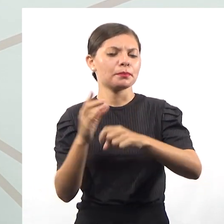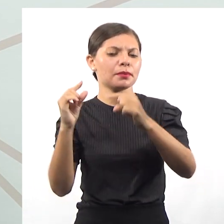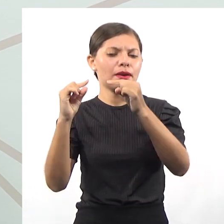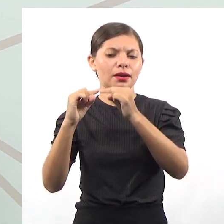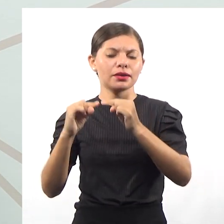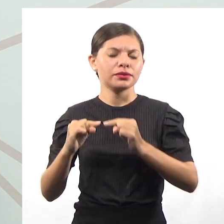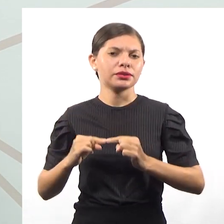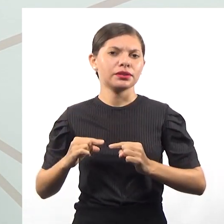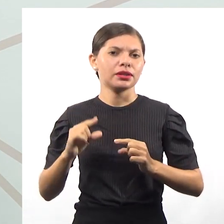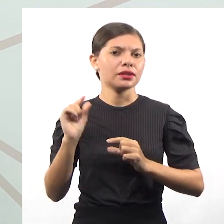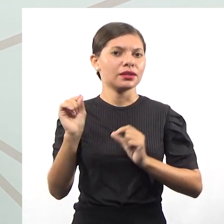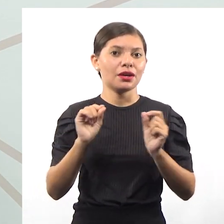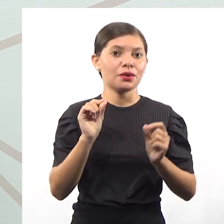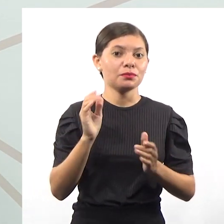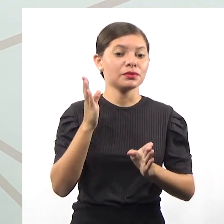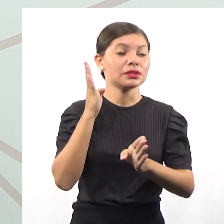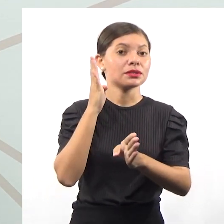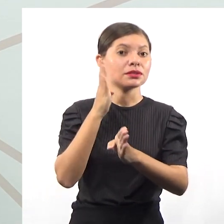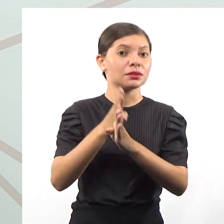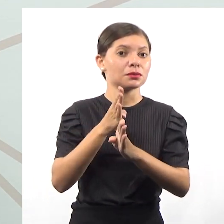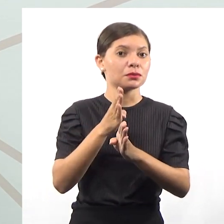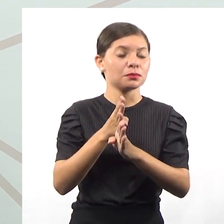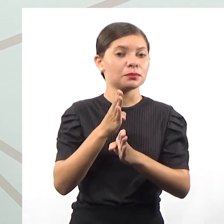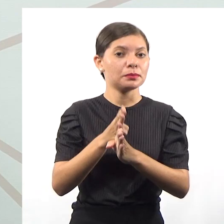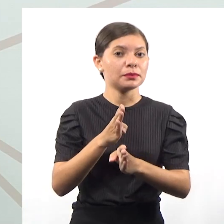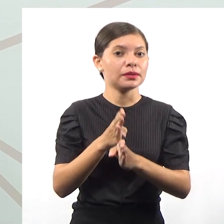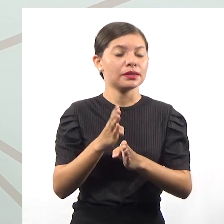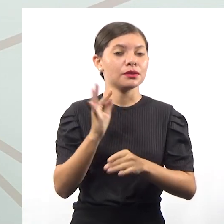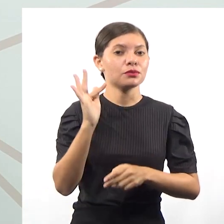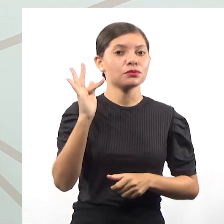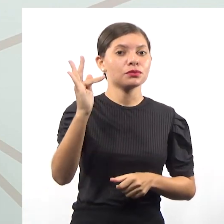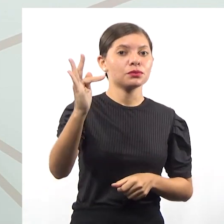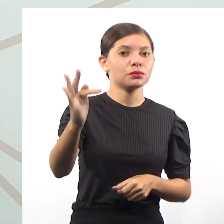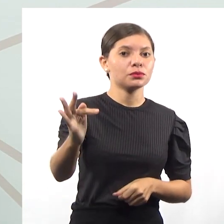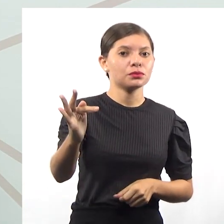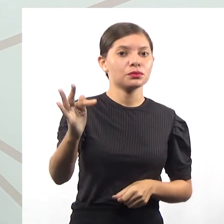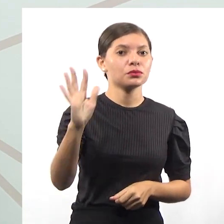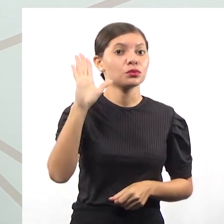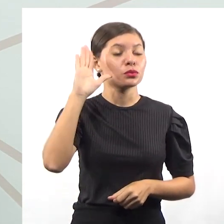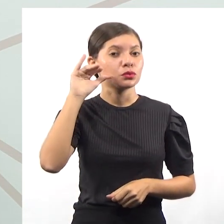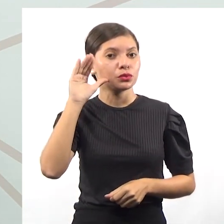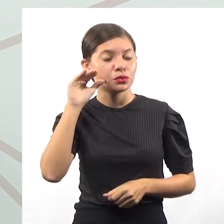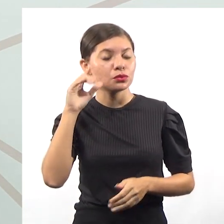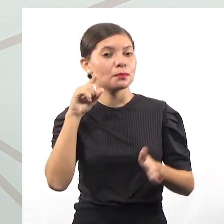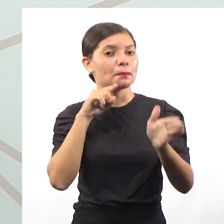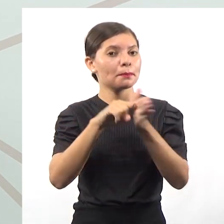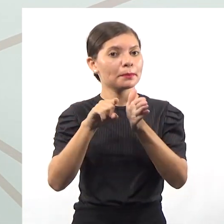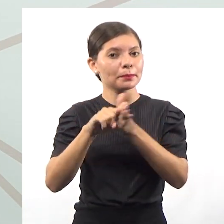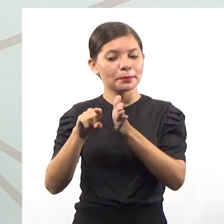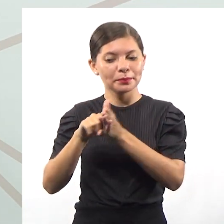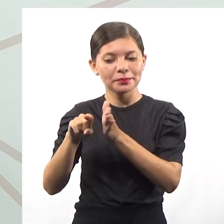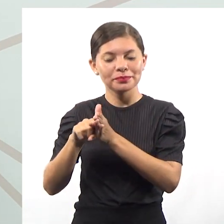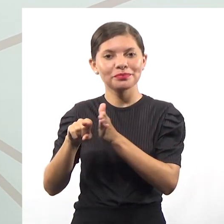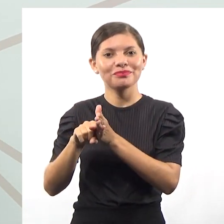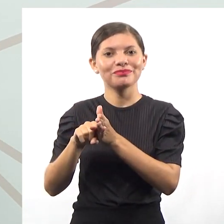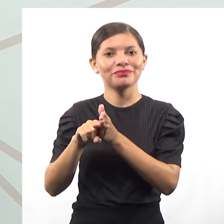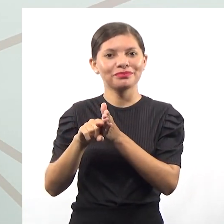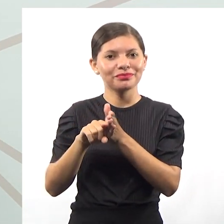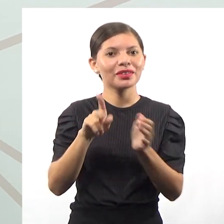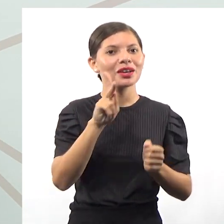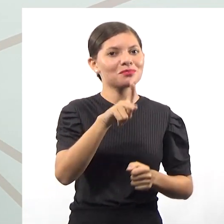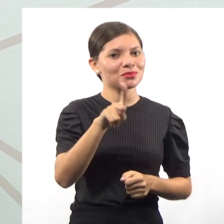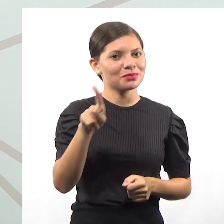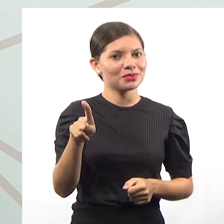mas de como ele pode descobrir mais a respeito daquilo. Porque o descobrir mais, o saber pesquisar.